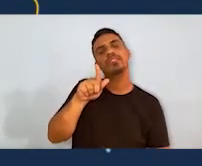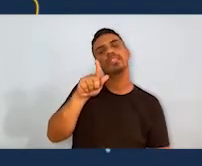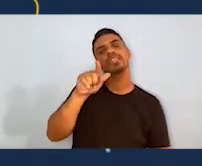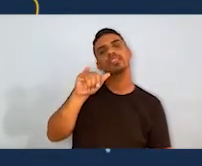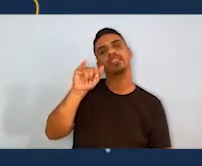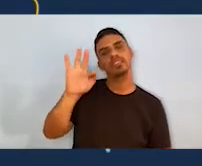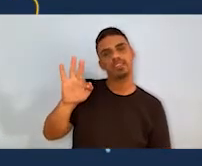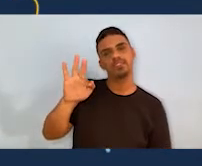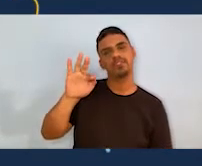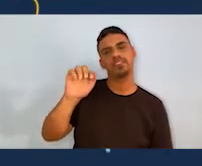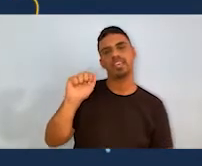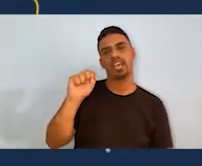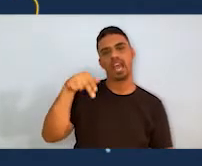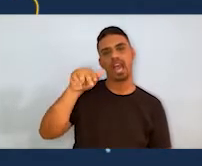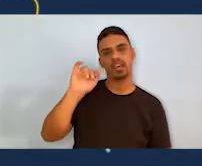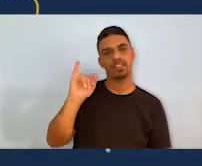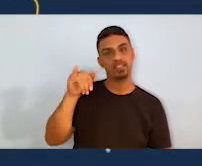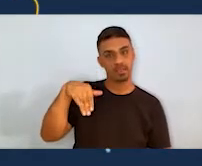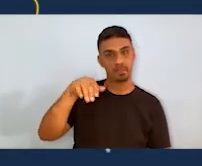Vou colocar aqui, opa.